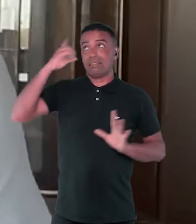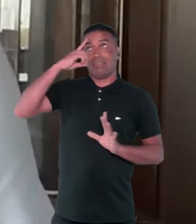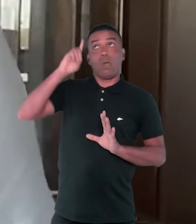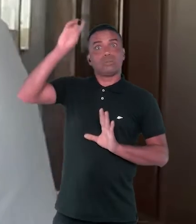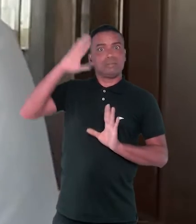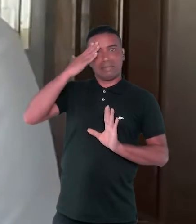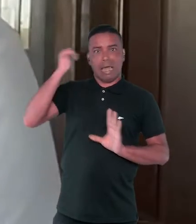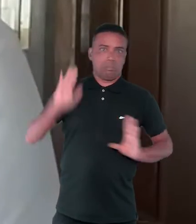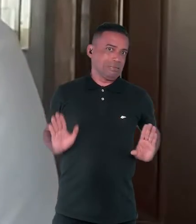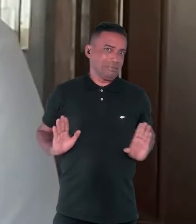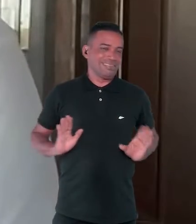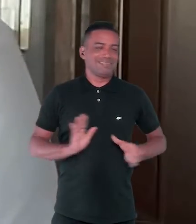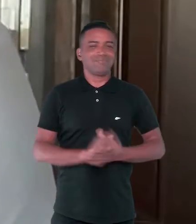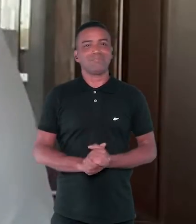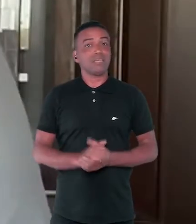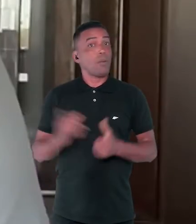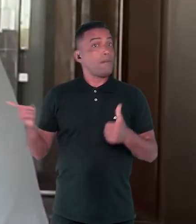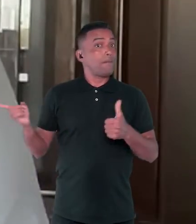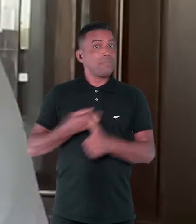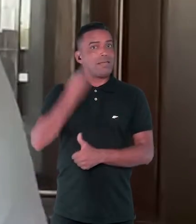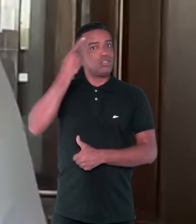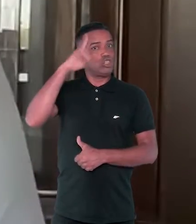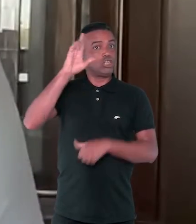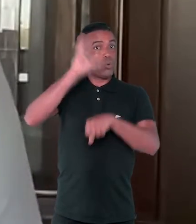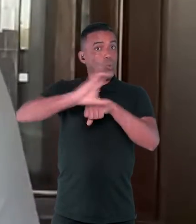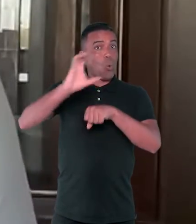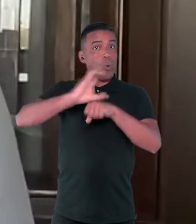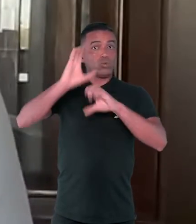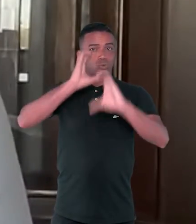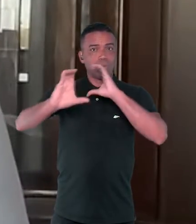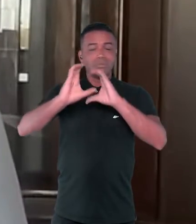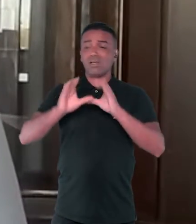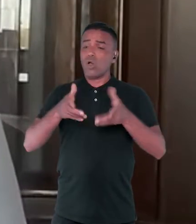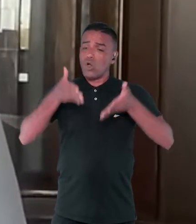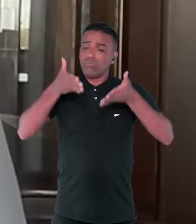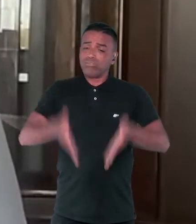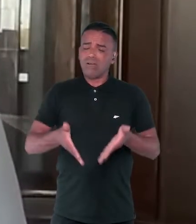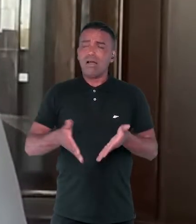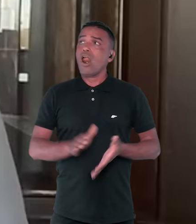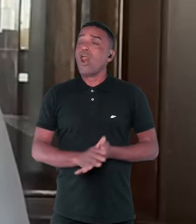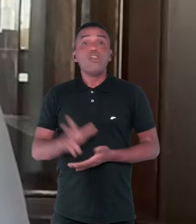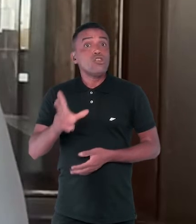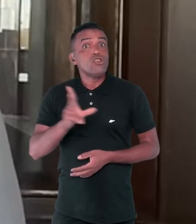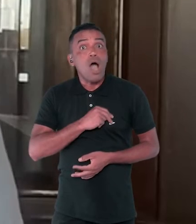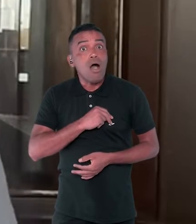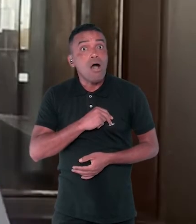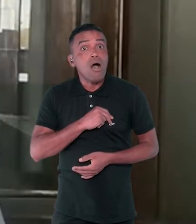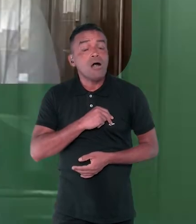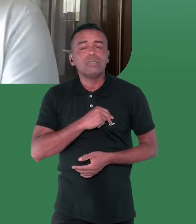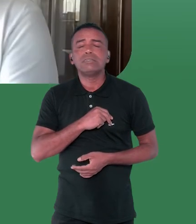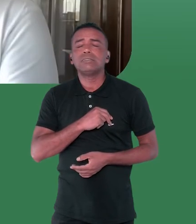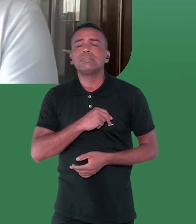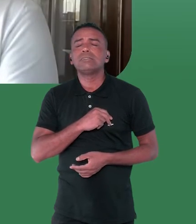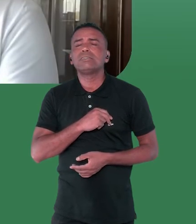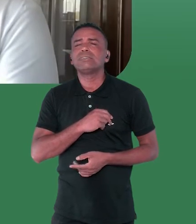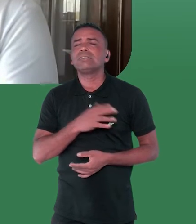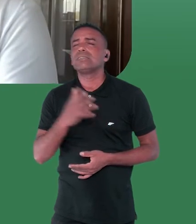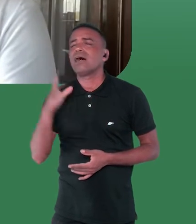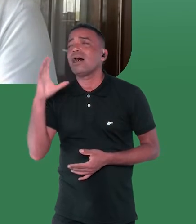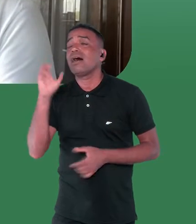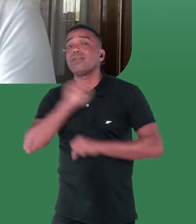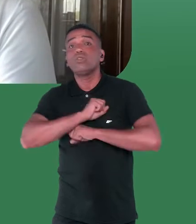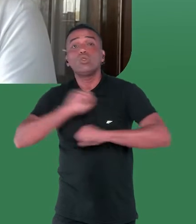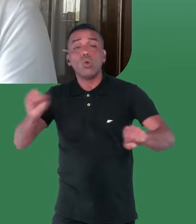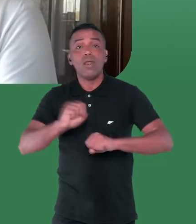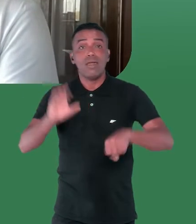Aí, no primeiro dia do curso, eu falei: pô, eu caí no lugar que eu queria, é isso que eu quero. E aí eu me destaquei, até